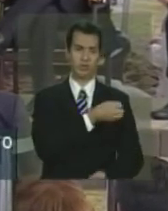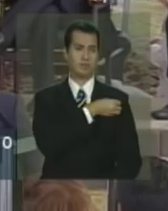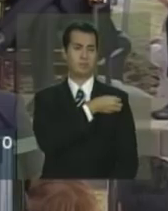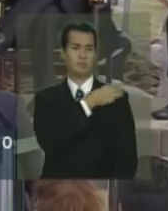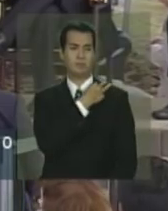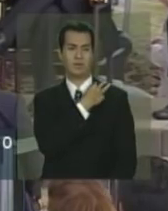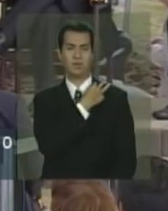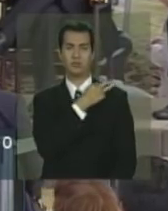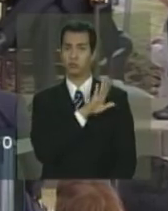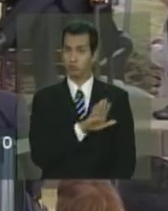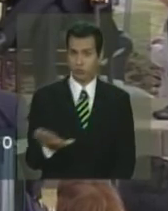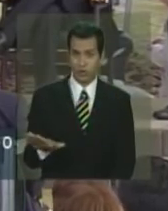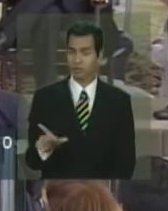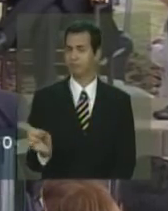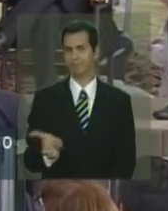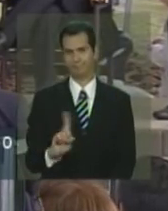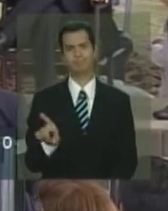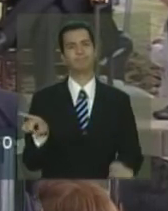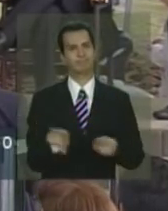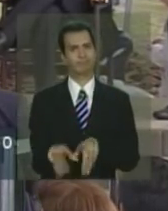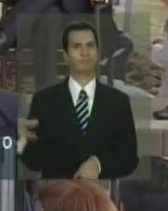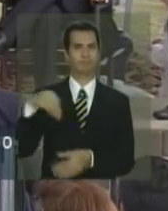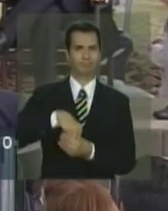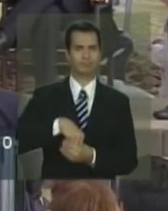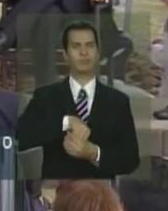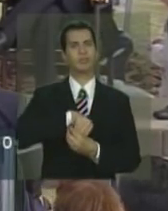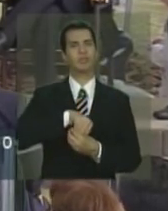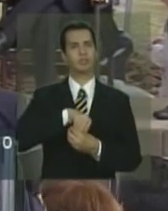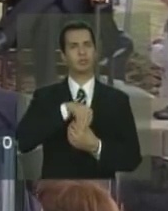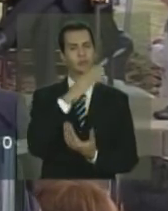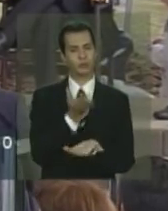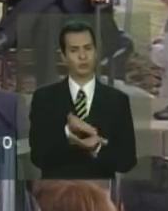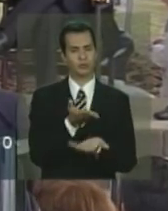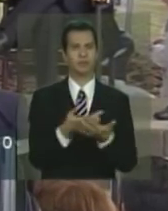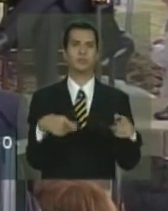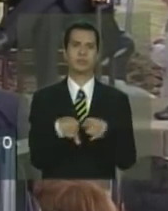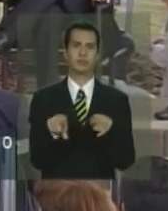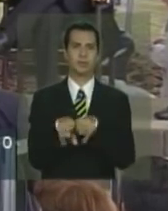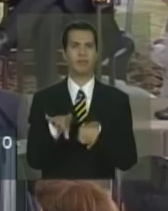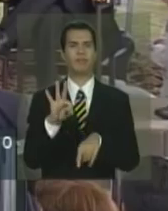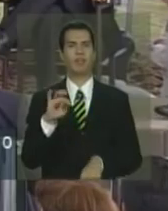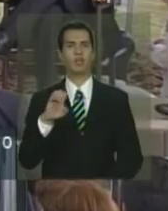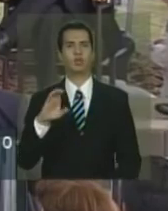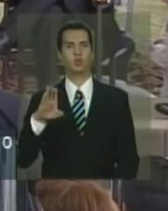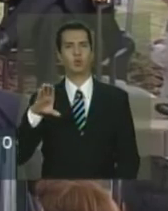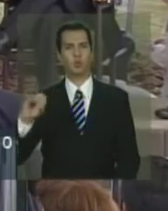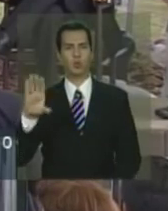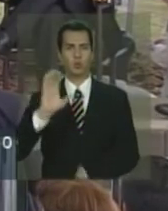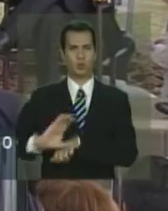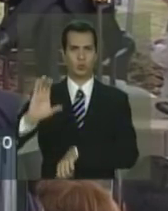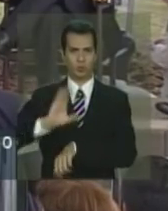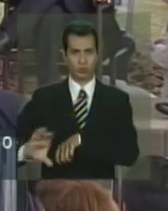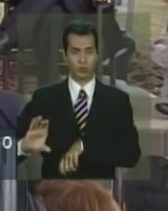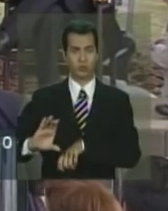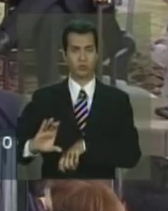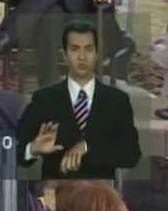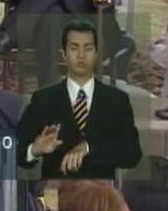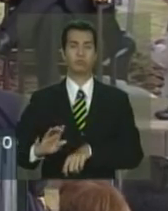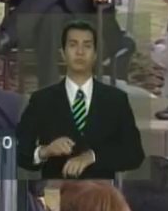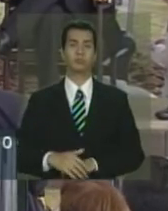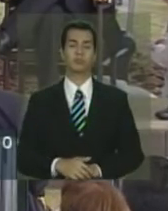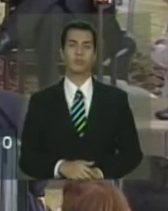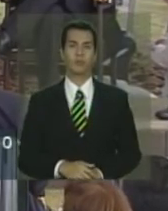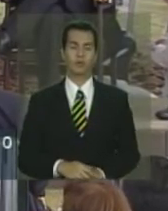também uma forma de nós podermos, ou através da alternância, ou através dessas escolas que o